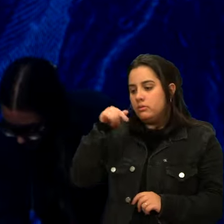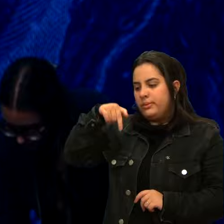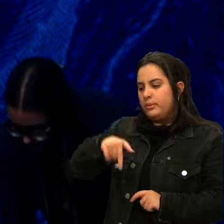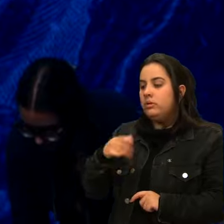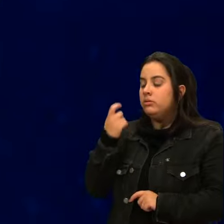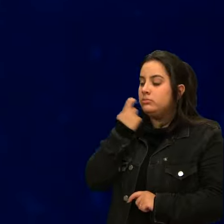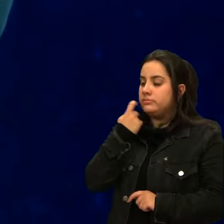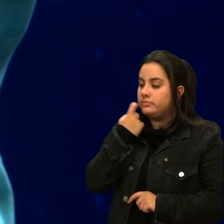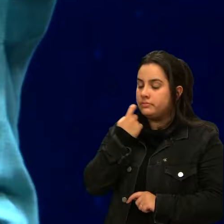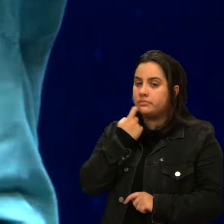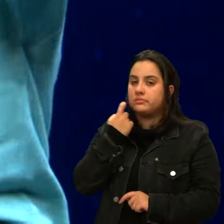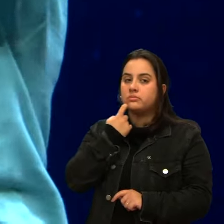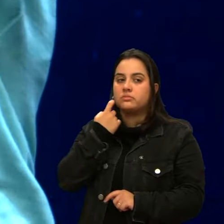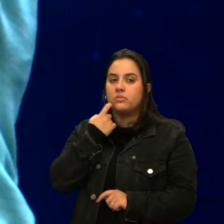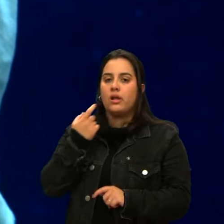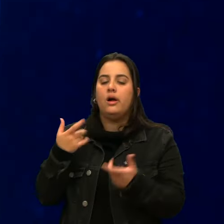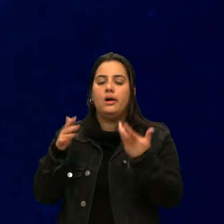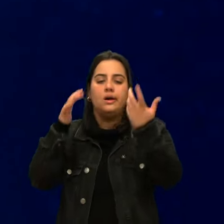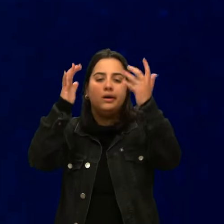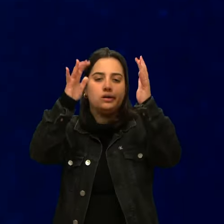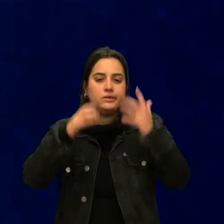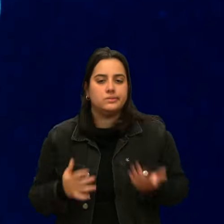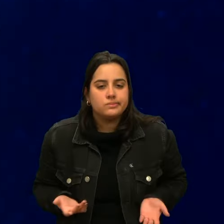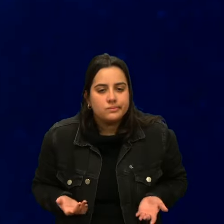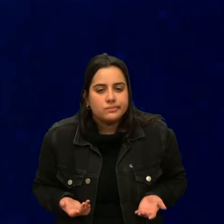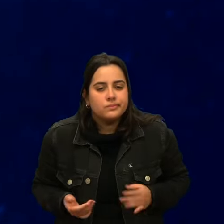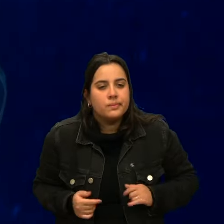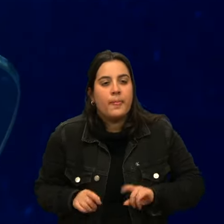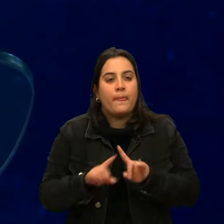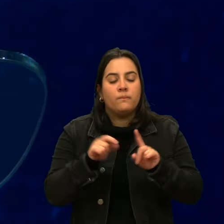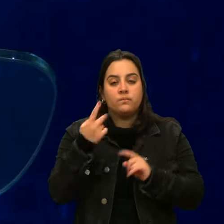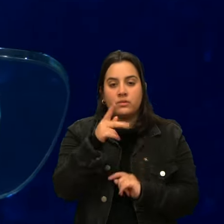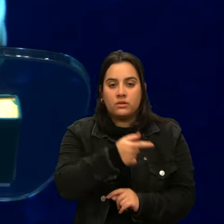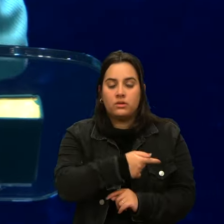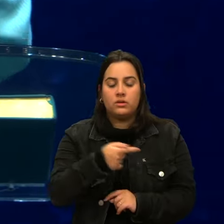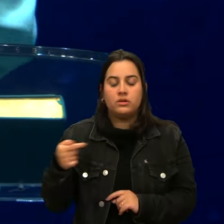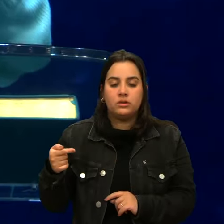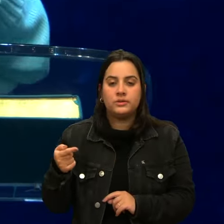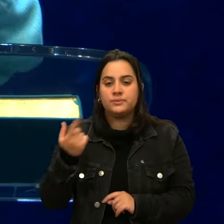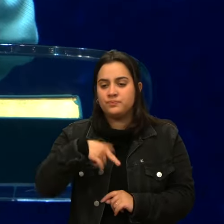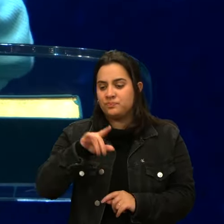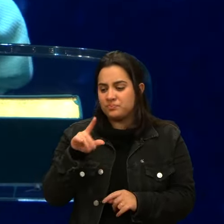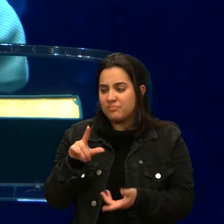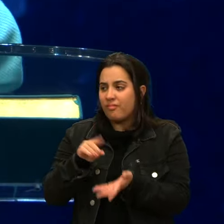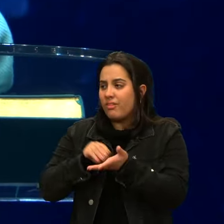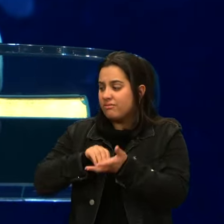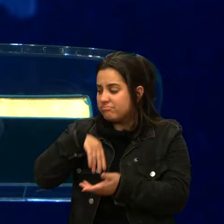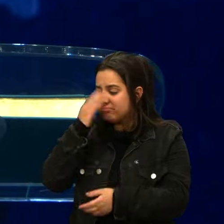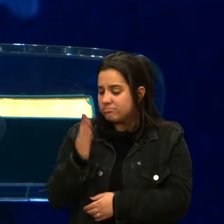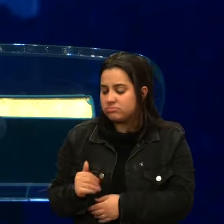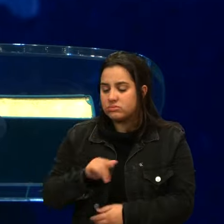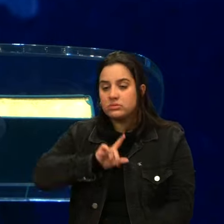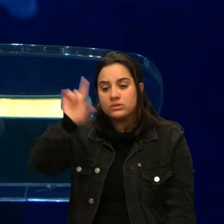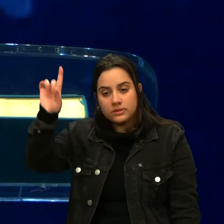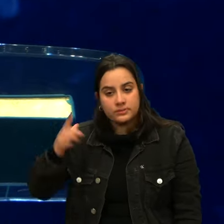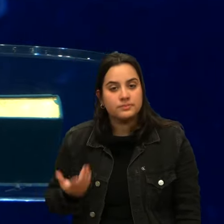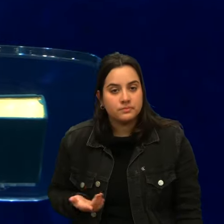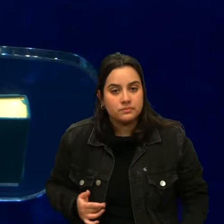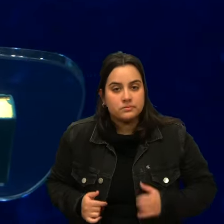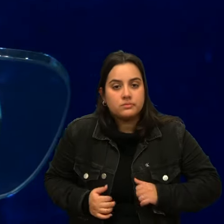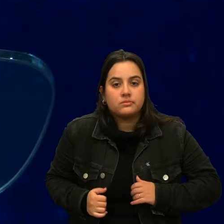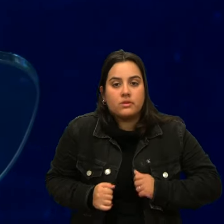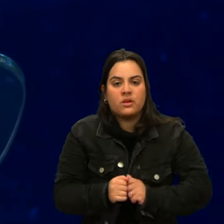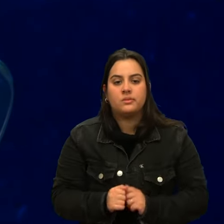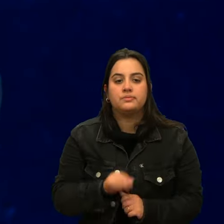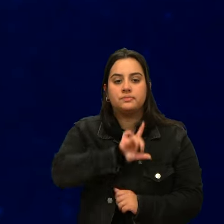aqui, pular, bater palma e durante a sua semana você não honrar o Senhor. Deus quer que a